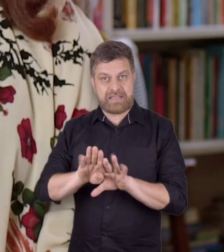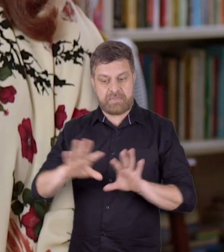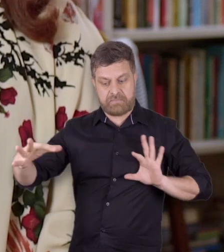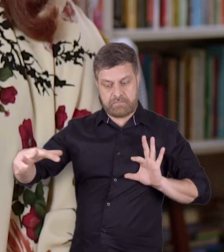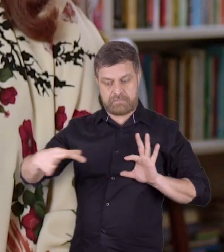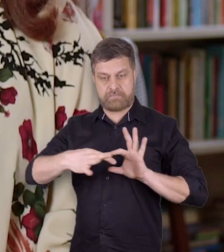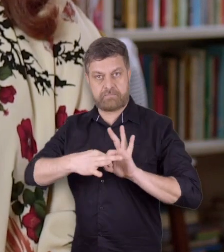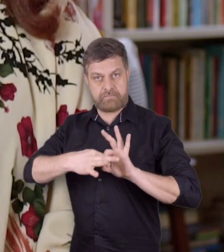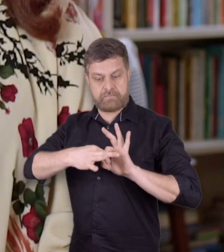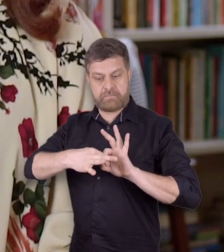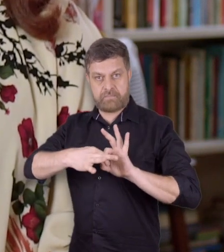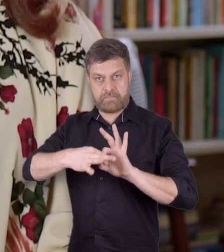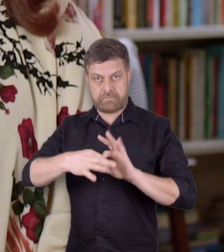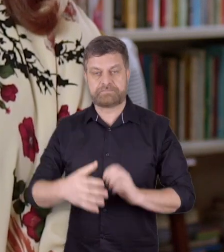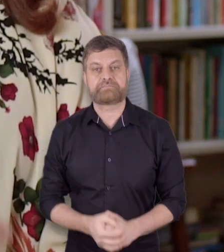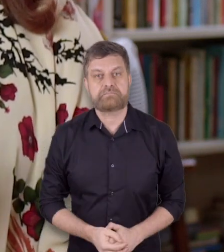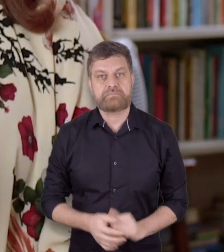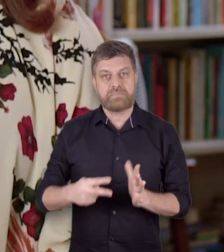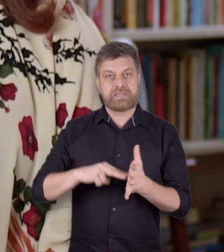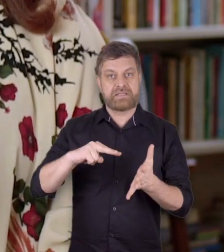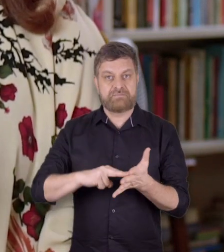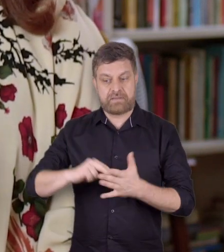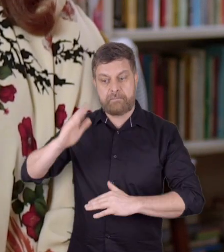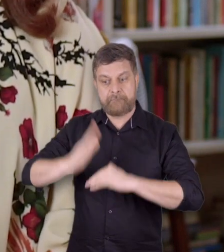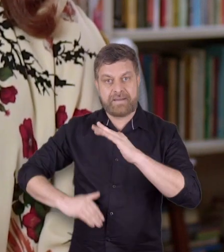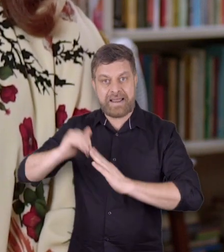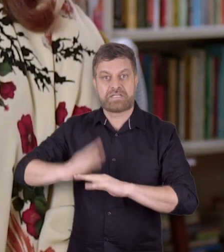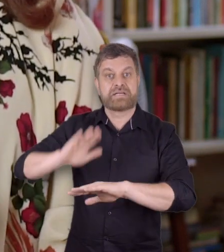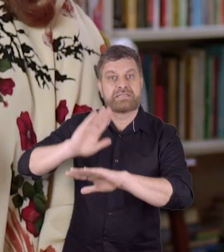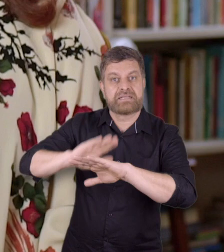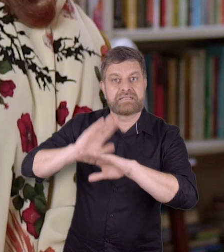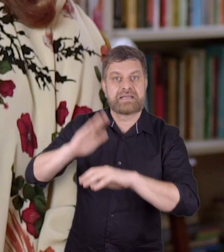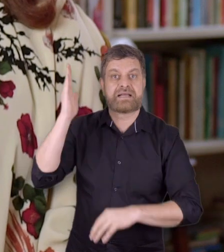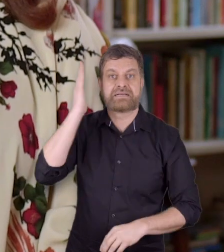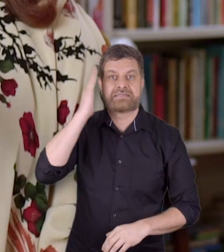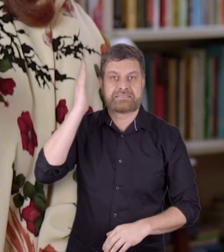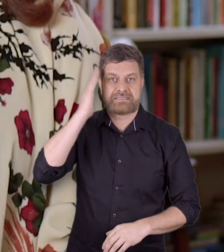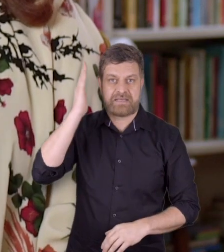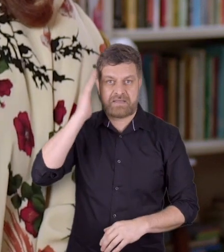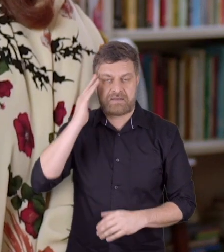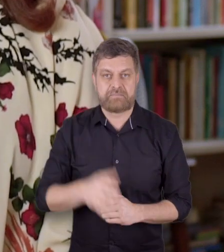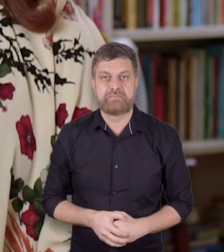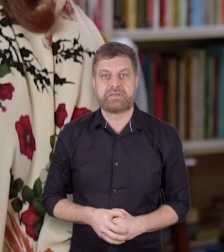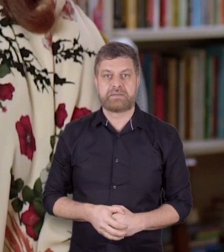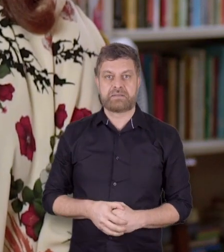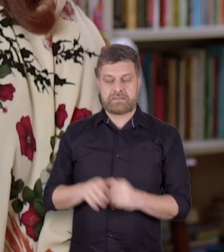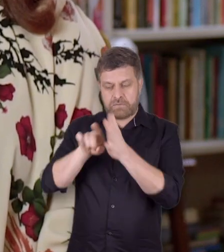incorporando a técnica, ela é o saber fazer já